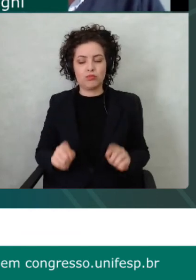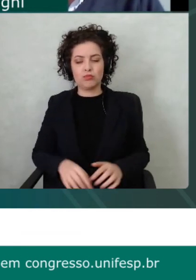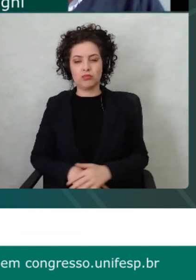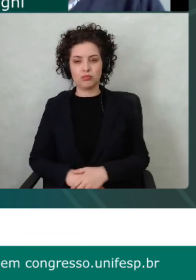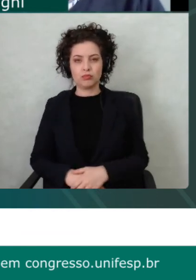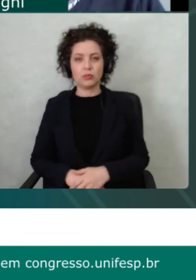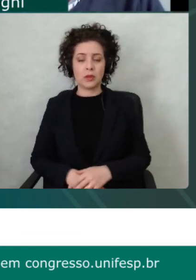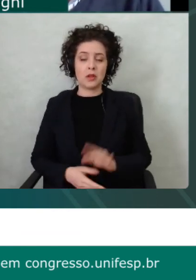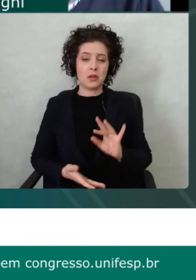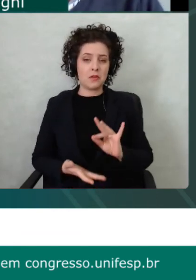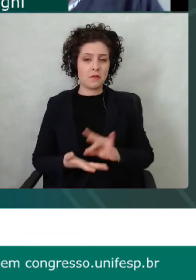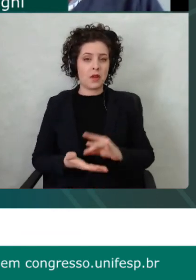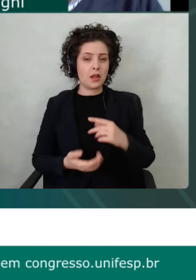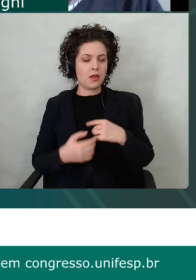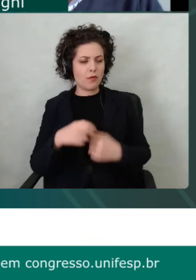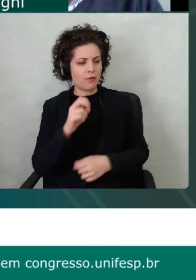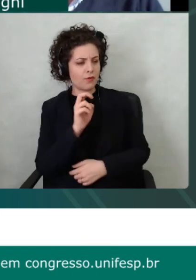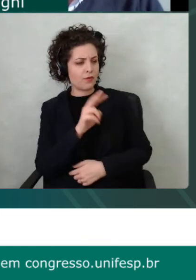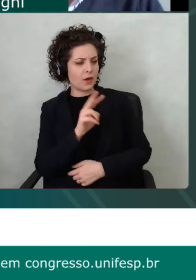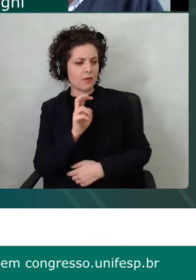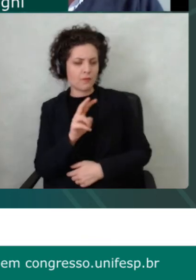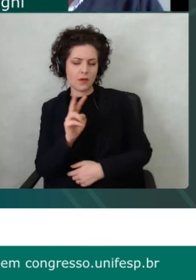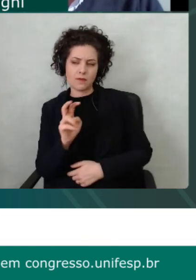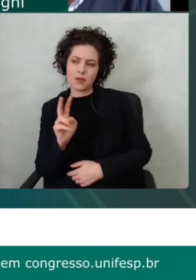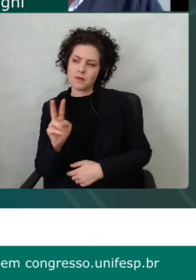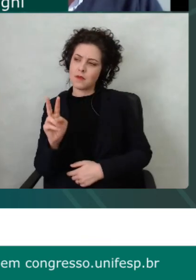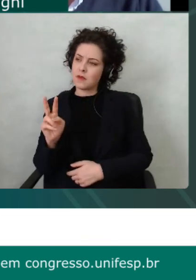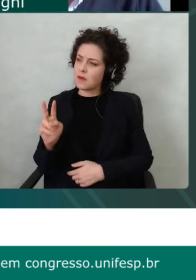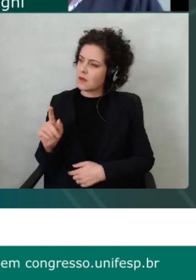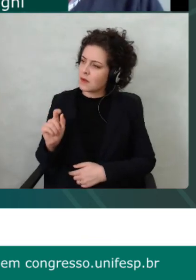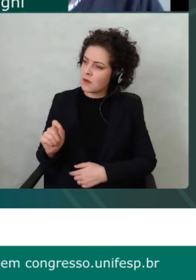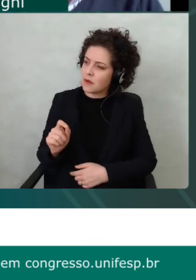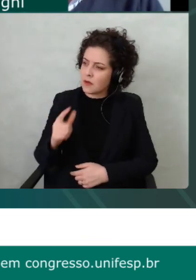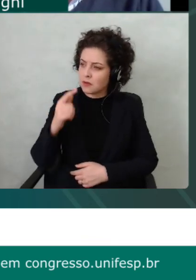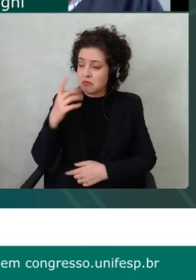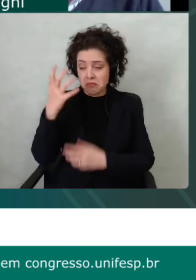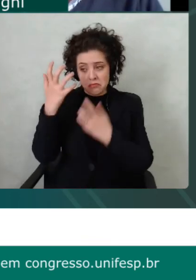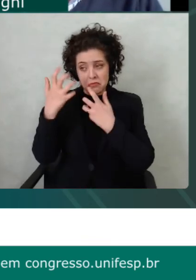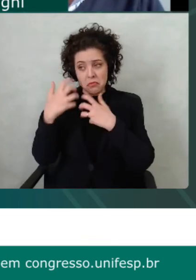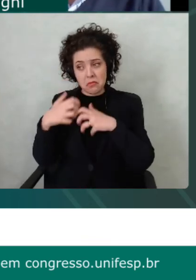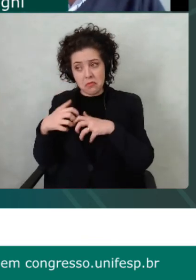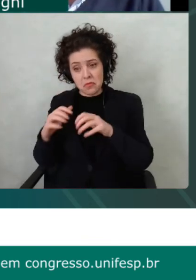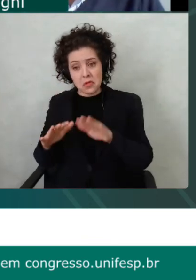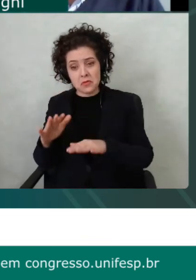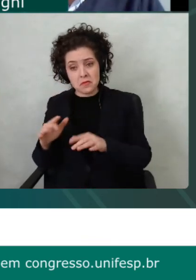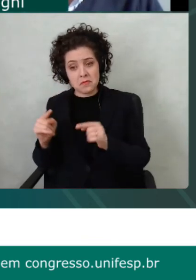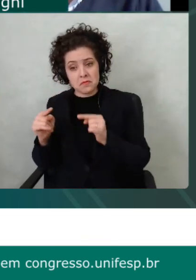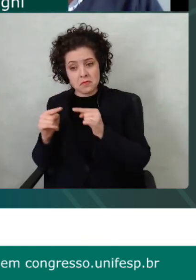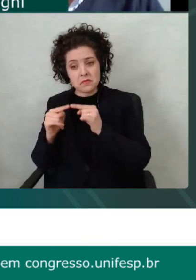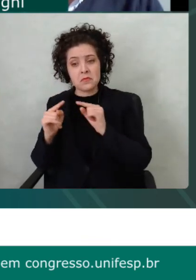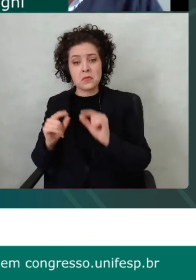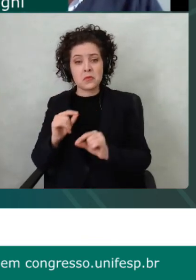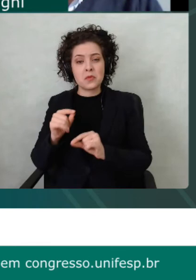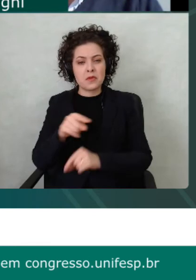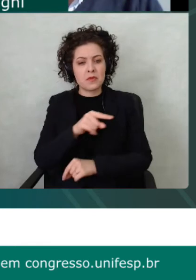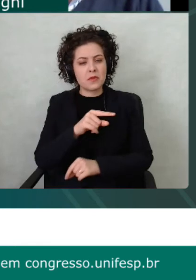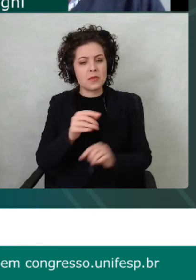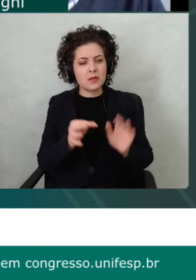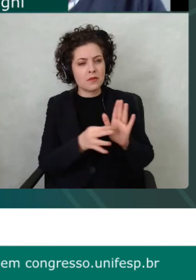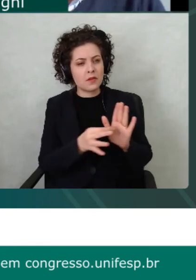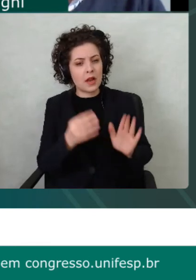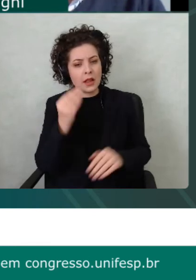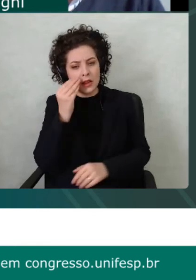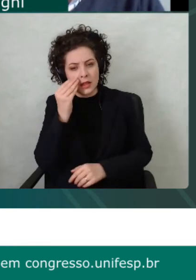eu tenho visto é que o racional talvez faça algum sentido, que é o que você disse, tentar combater o